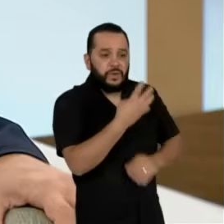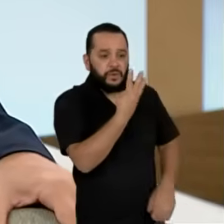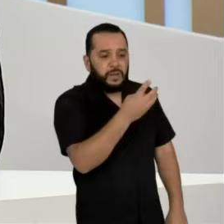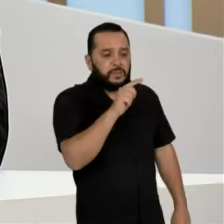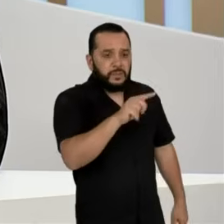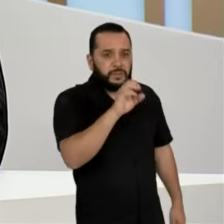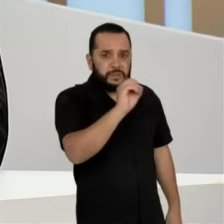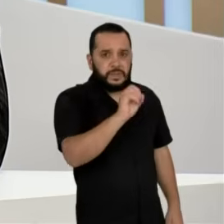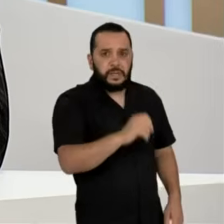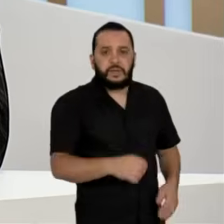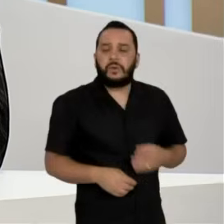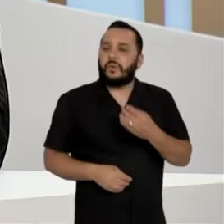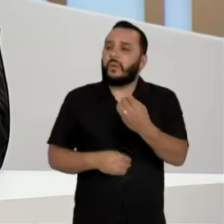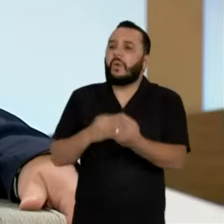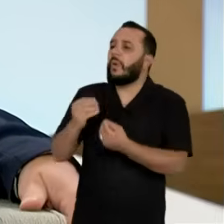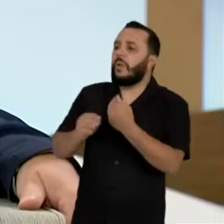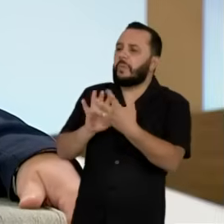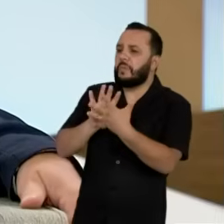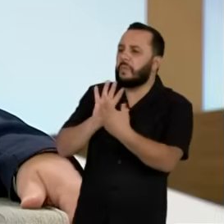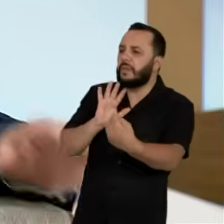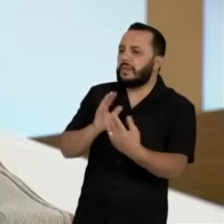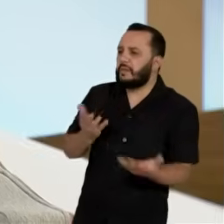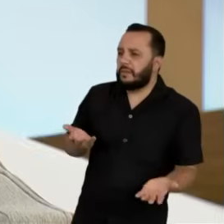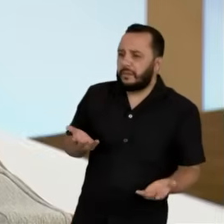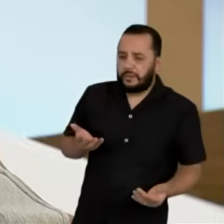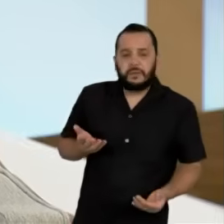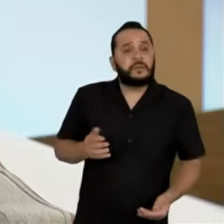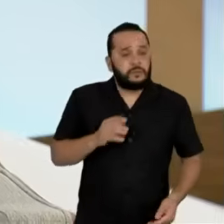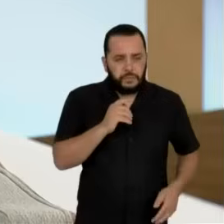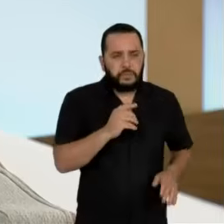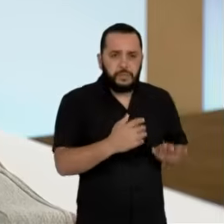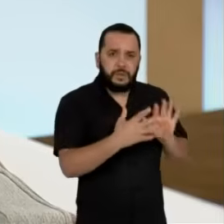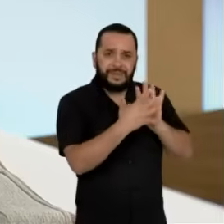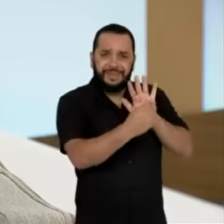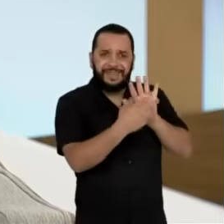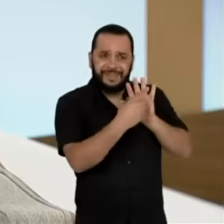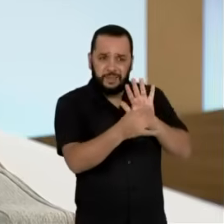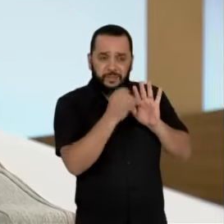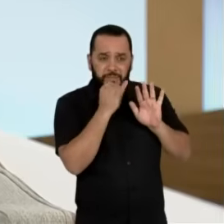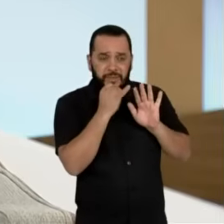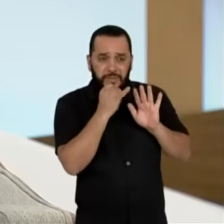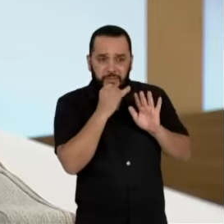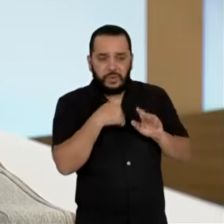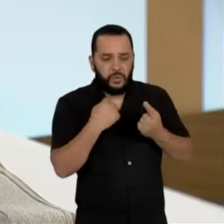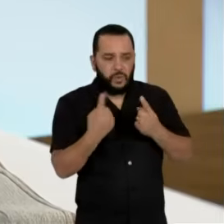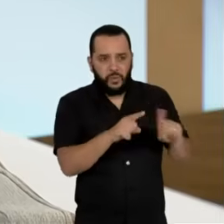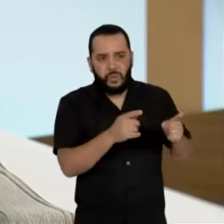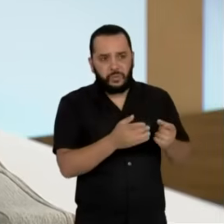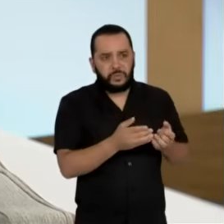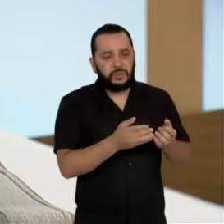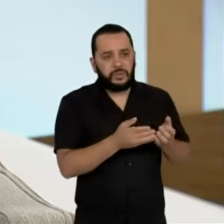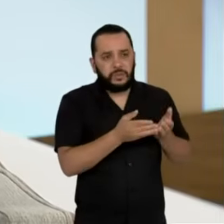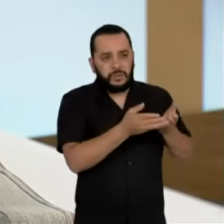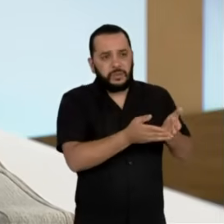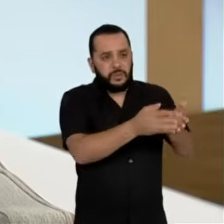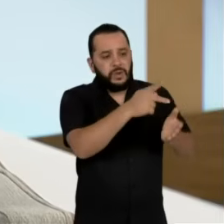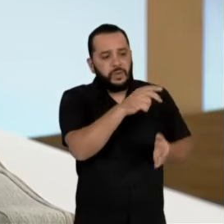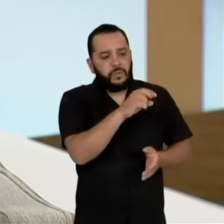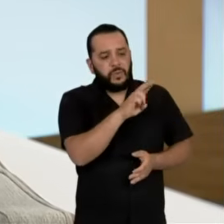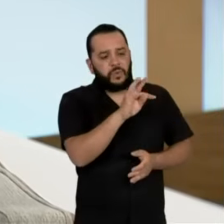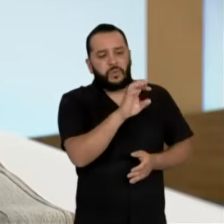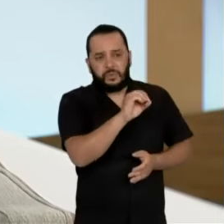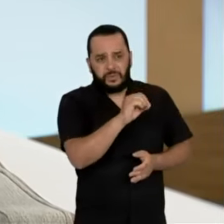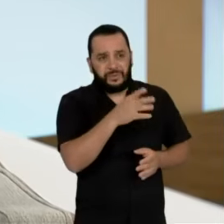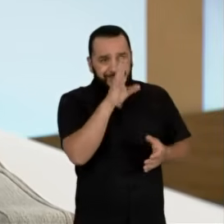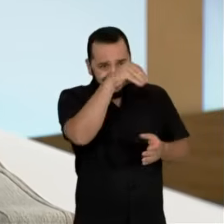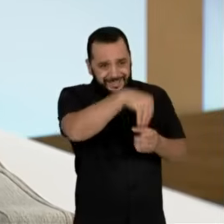o Carlos. Qual seria esse modelo? É um modelo onde, sim, ninguém é contra o porto. A gente só é contra o porto dentro da cidade, entendeu? Estão